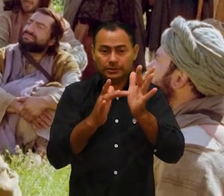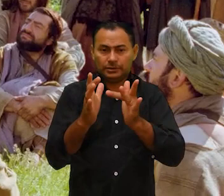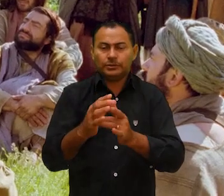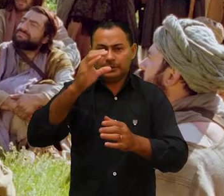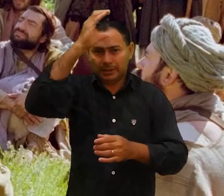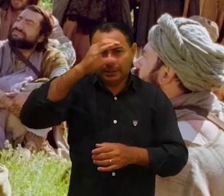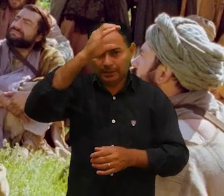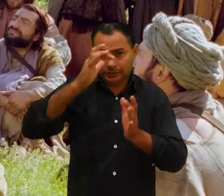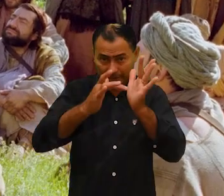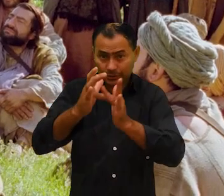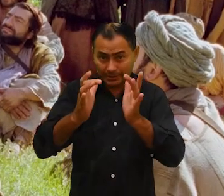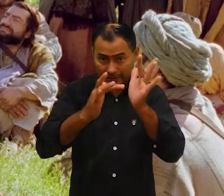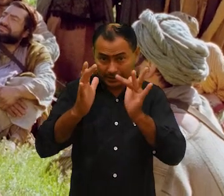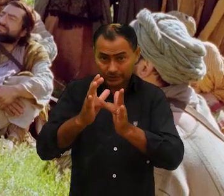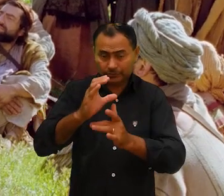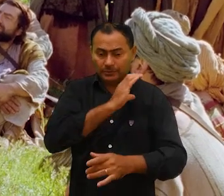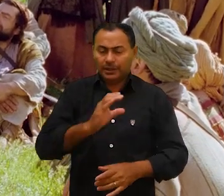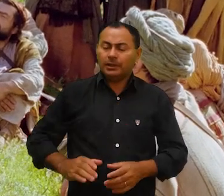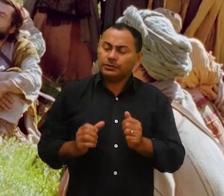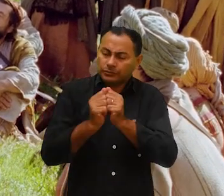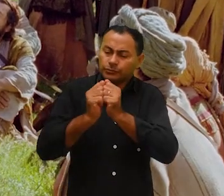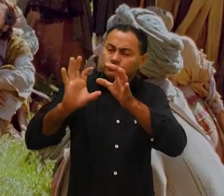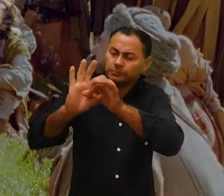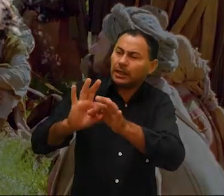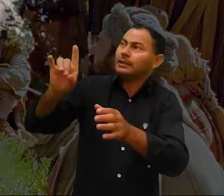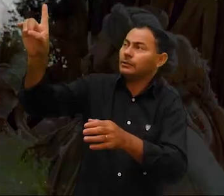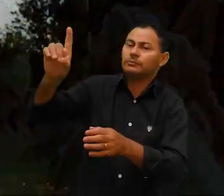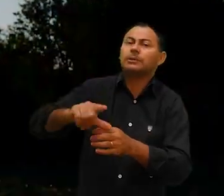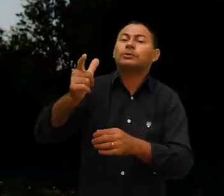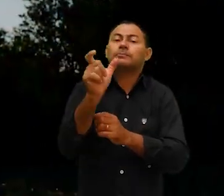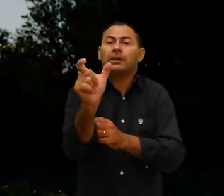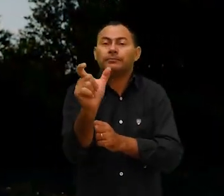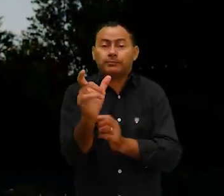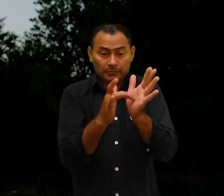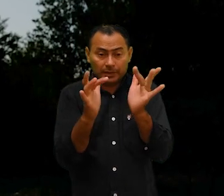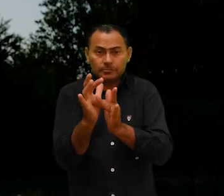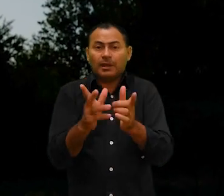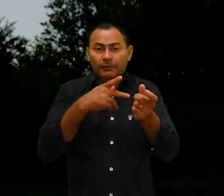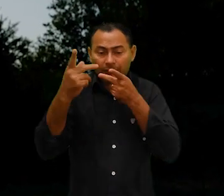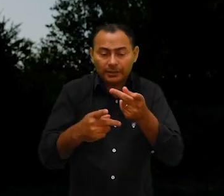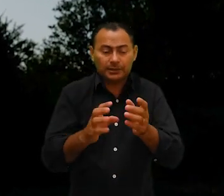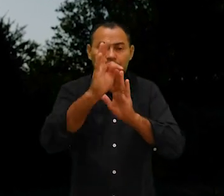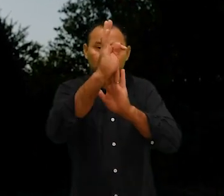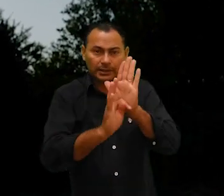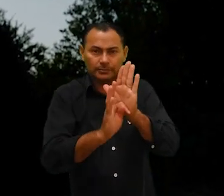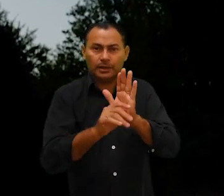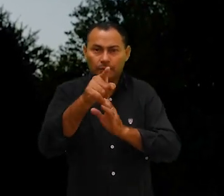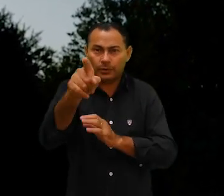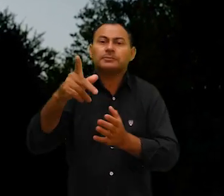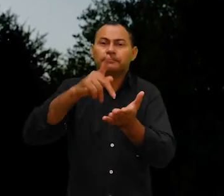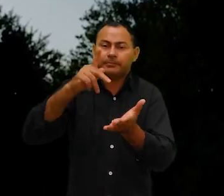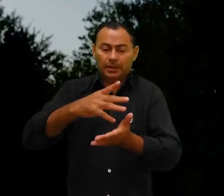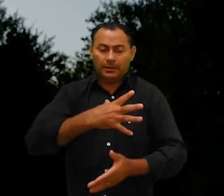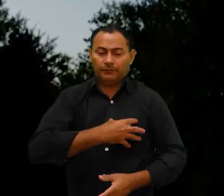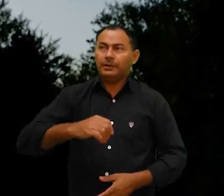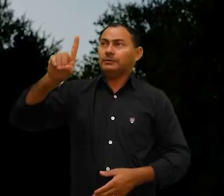que Jesus Cristo, vivendo em alinhamento com Deus. Em outras palavras, Jesus está dizendo neste texto, se vocês